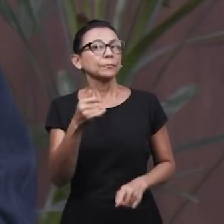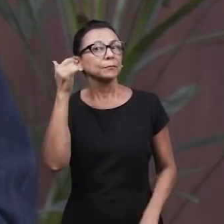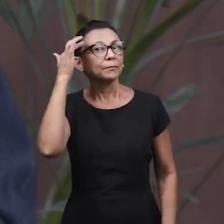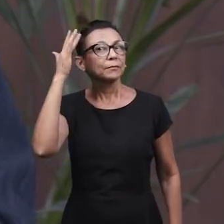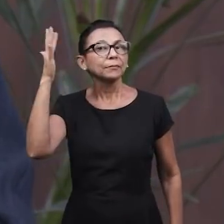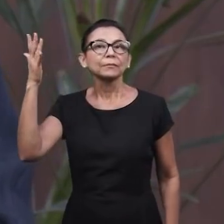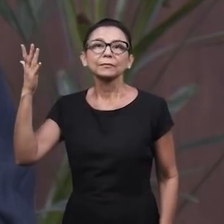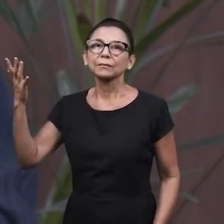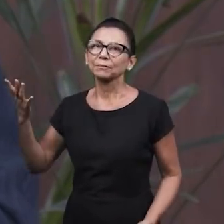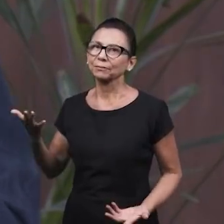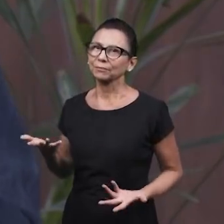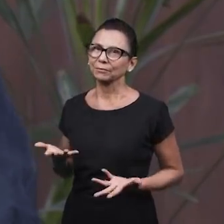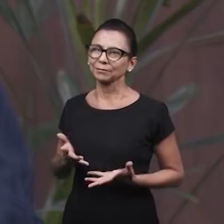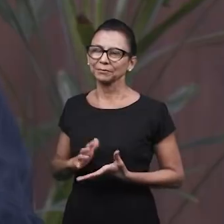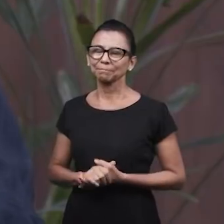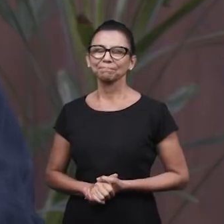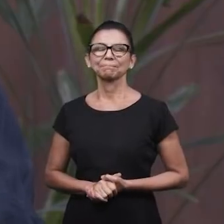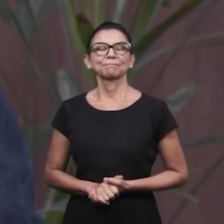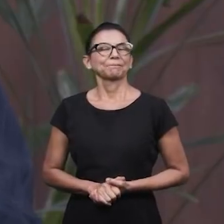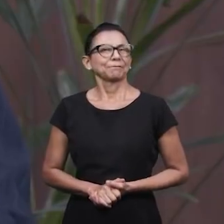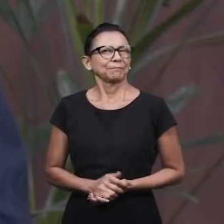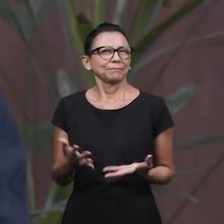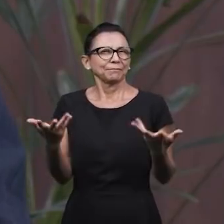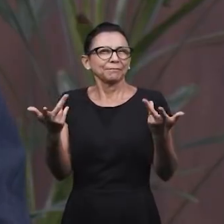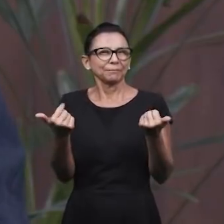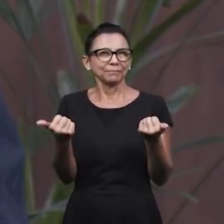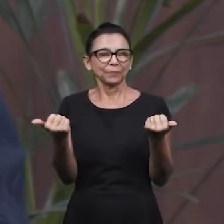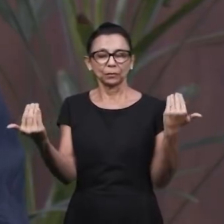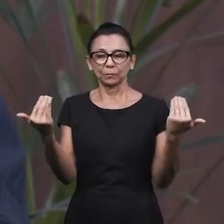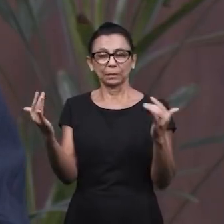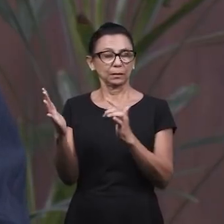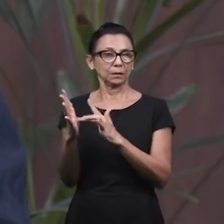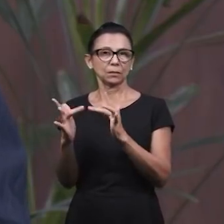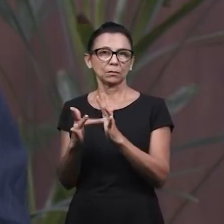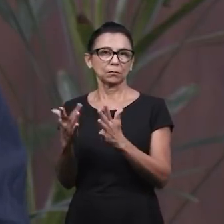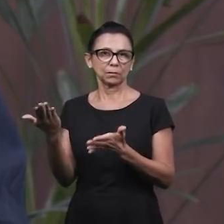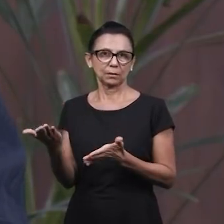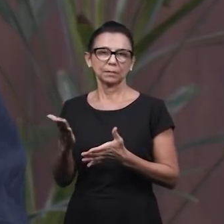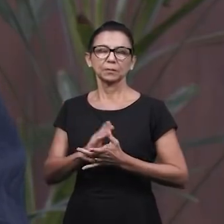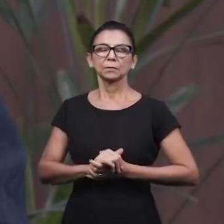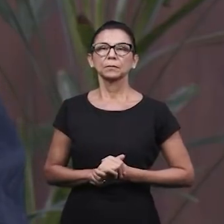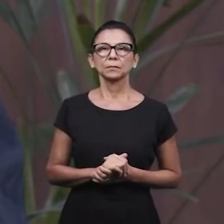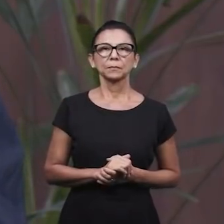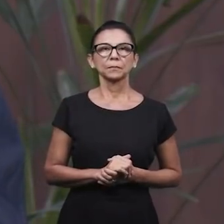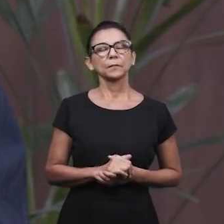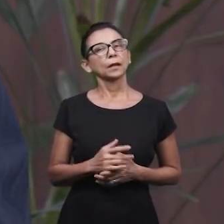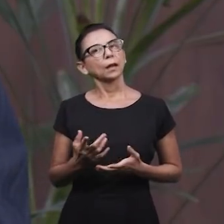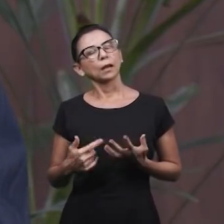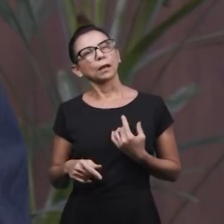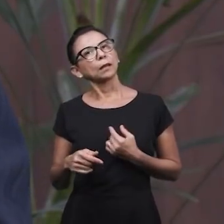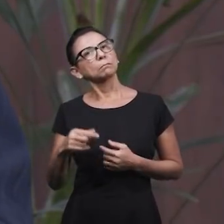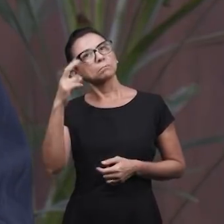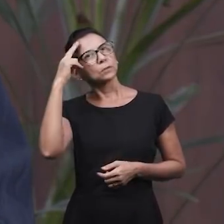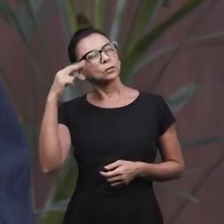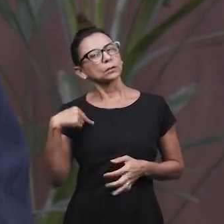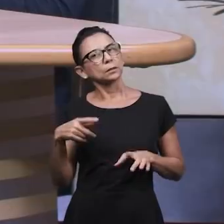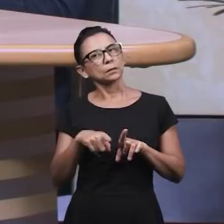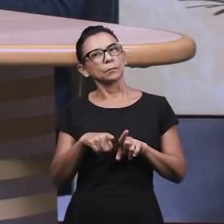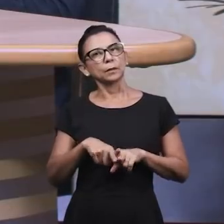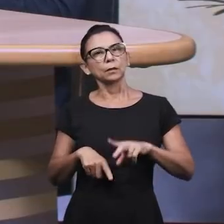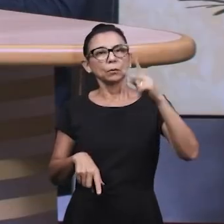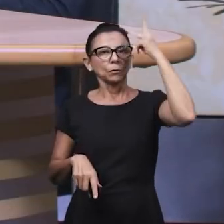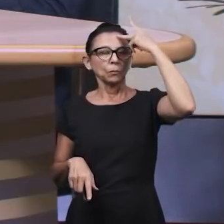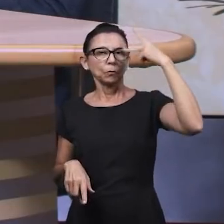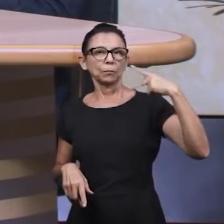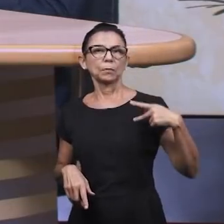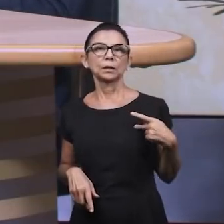você imagina que figura notável que é isso com relação ao Senhor Jesus, né? A pessoa do Senhor Jesus. José também, como